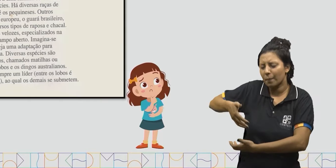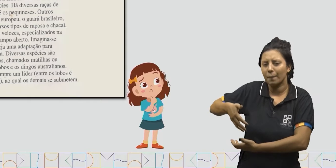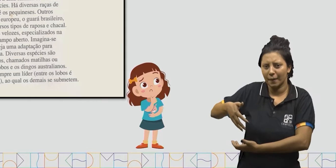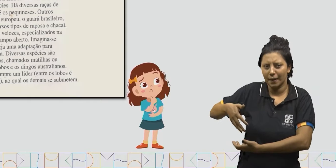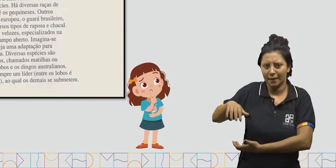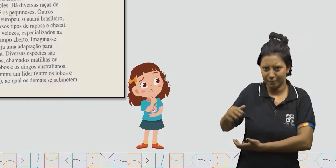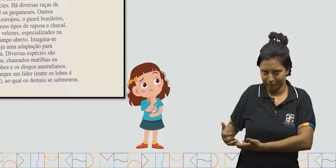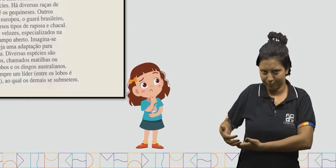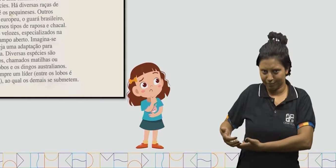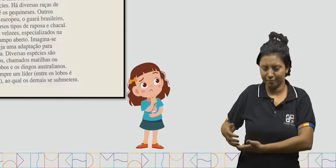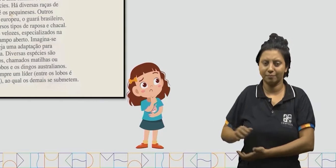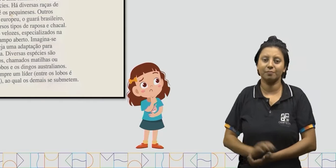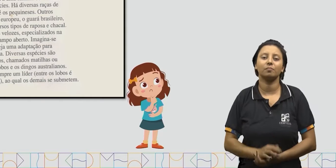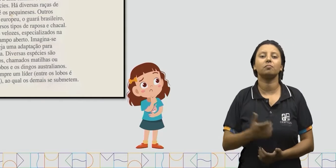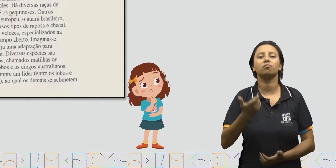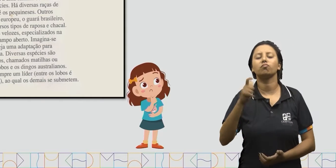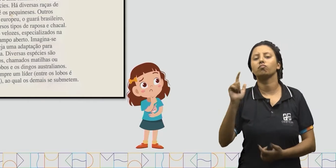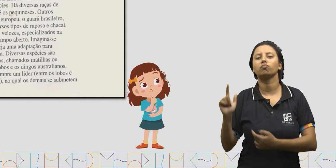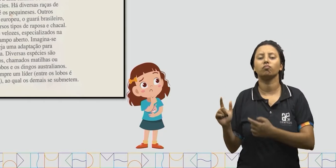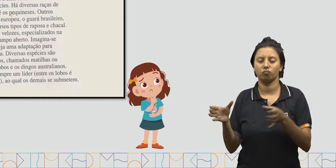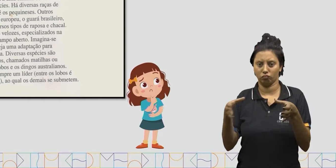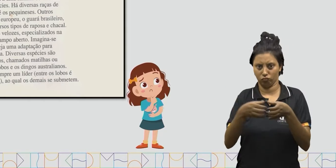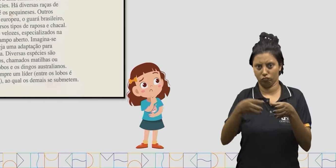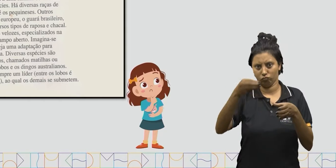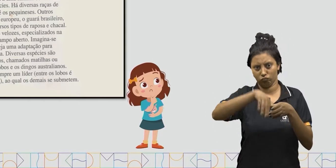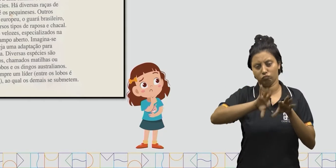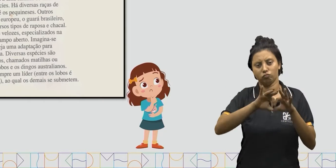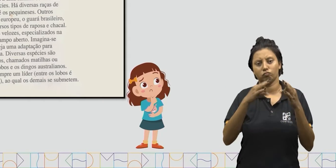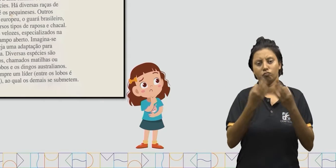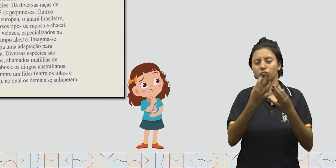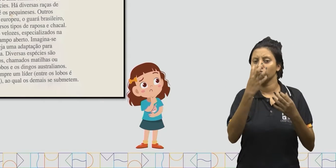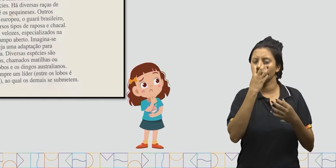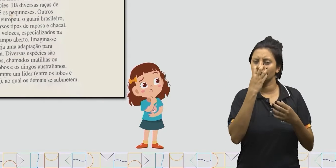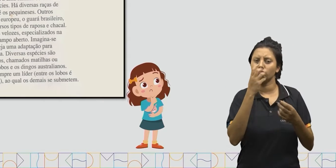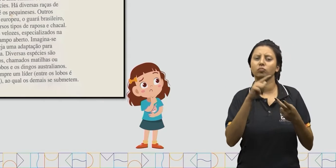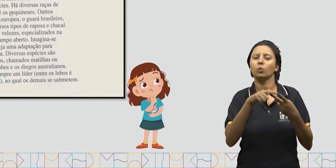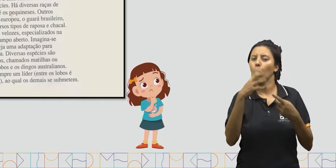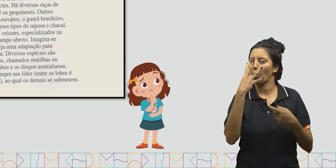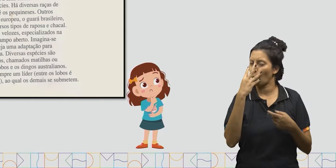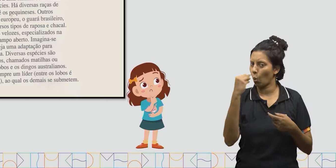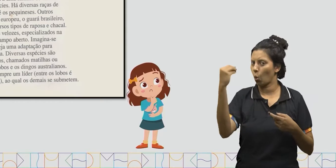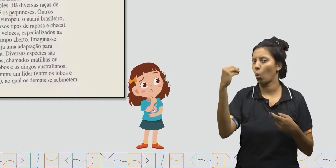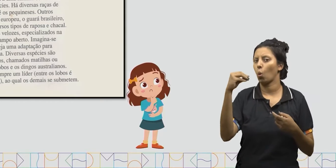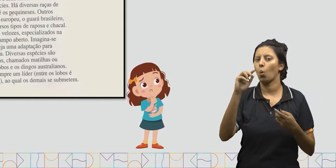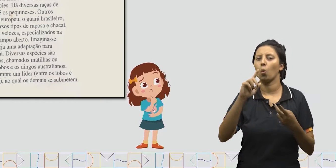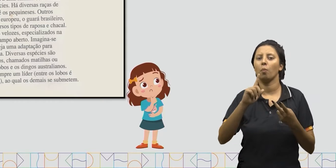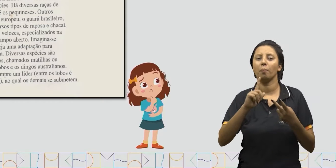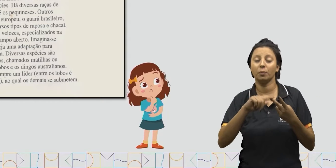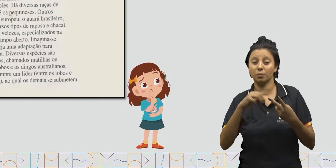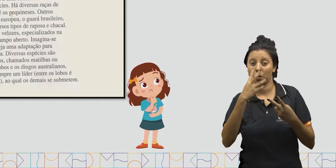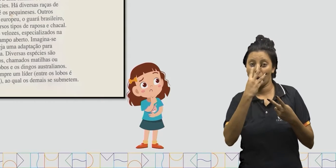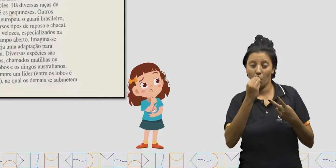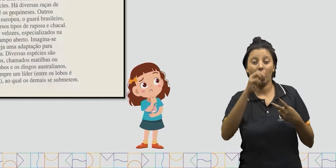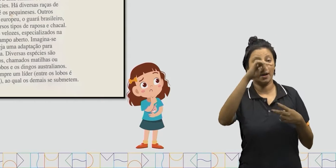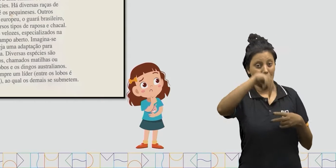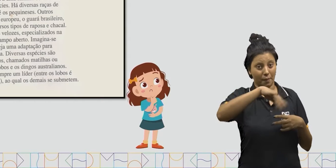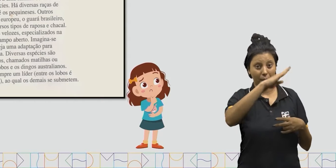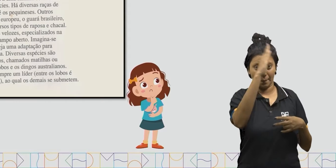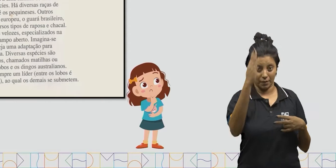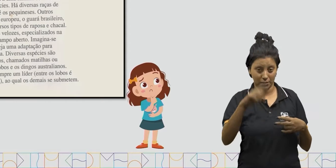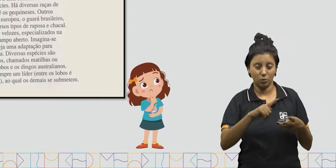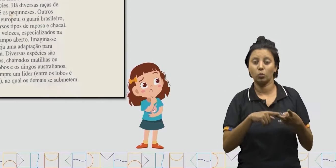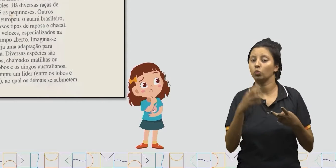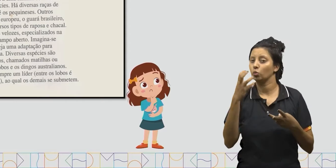pequineses. Outros membros da família dos cachorros são o lobo europeu, o guará brasileiro, o cão